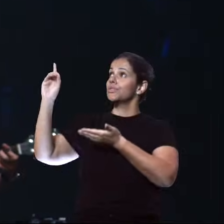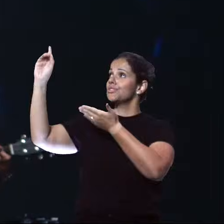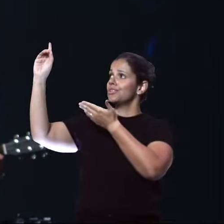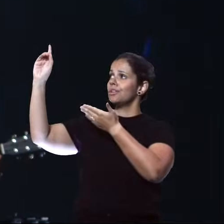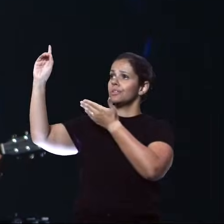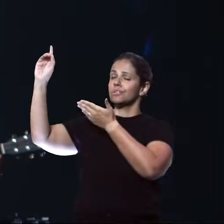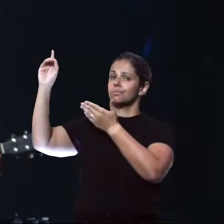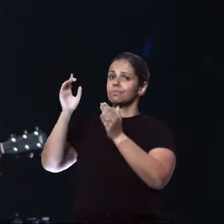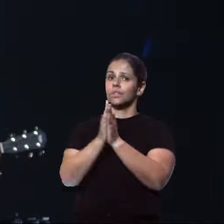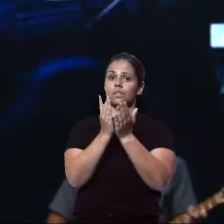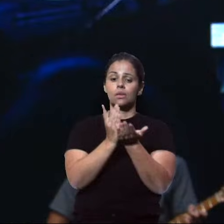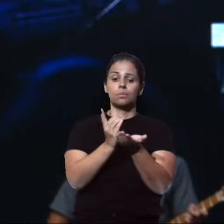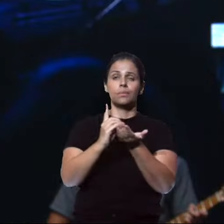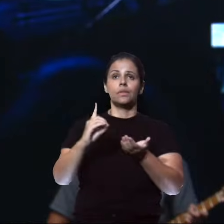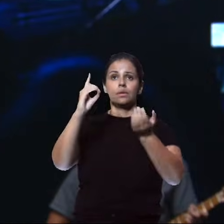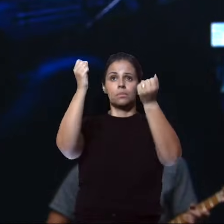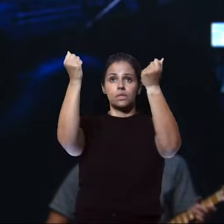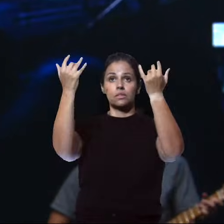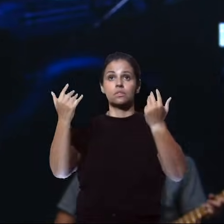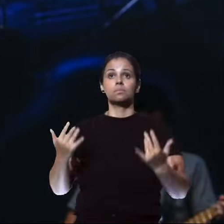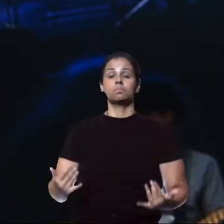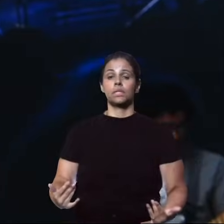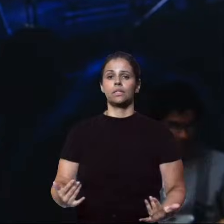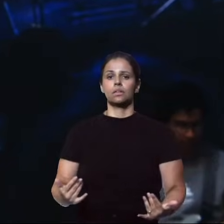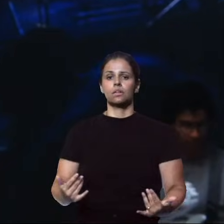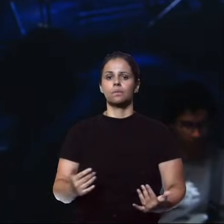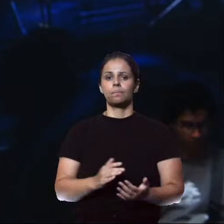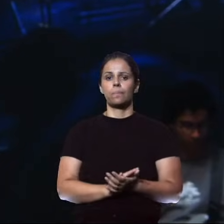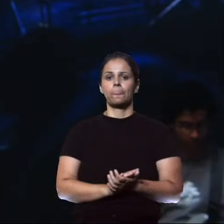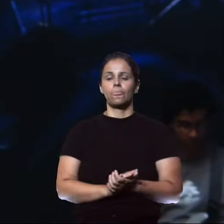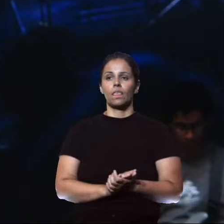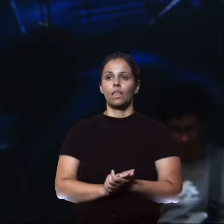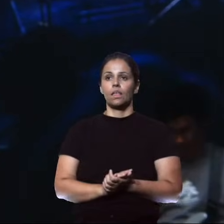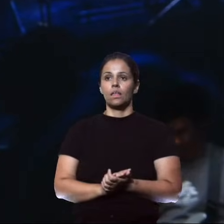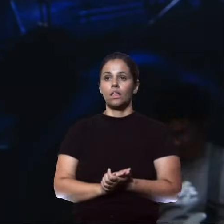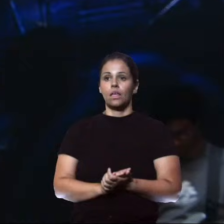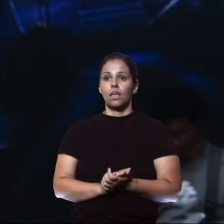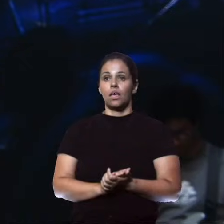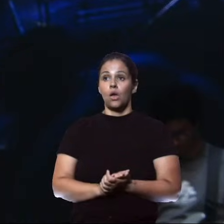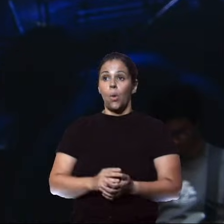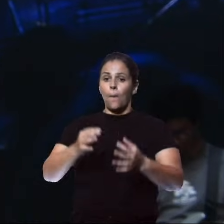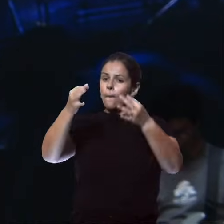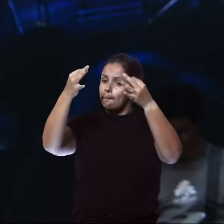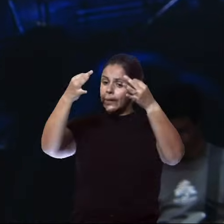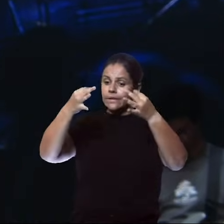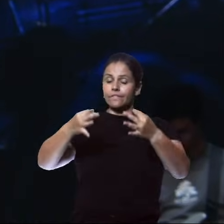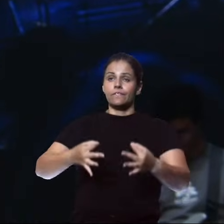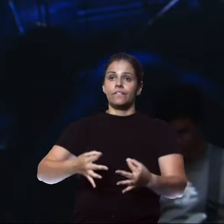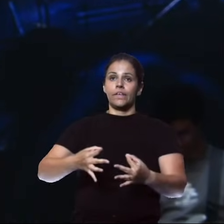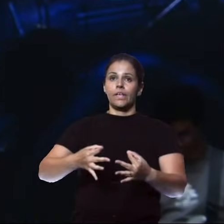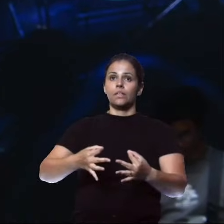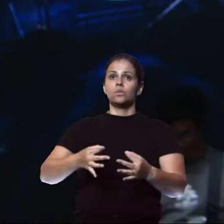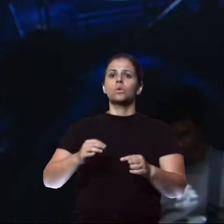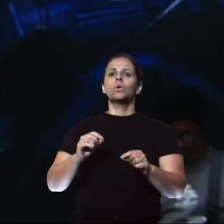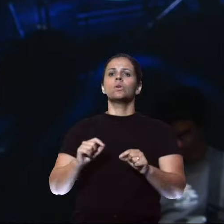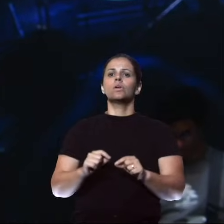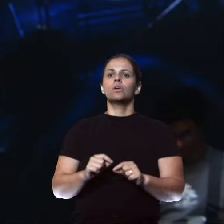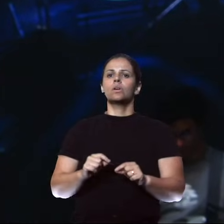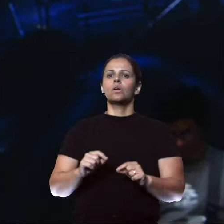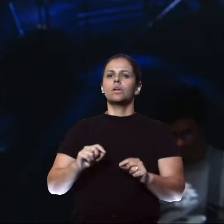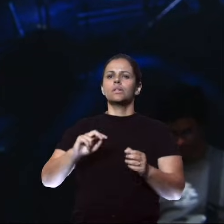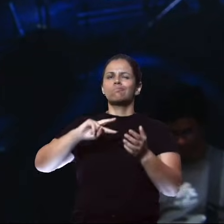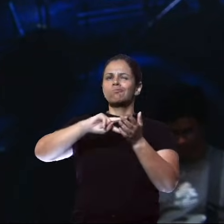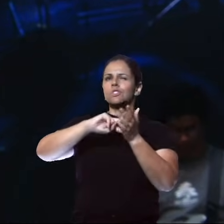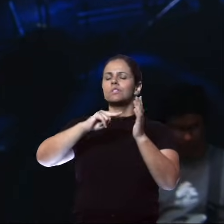segundo a palavra de Deus. E a palavra usada aqui para padrão no grego significa modelo normativo,